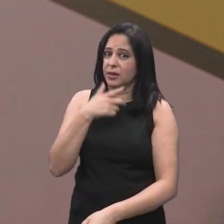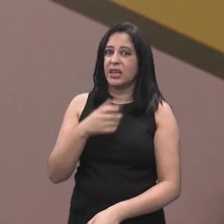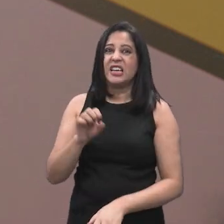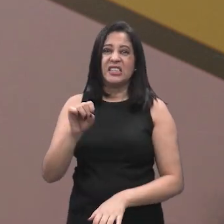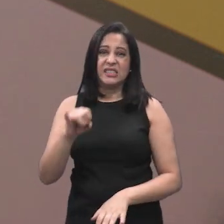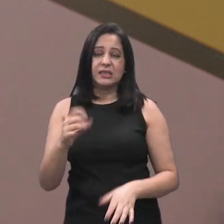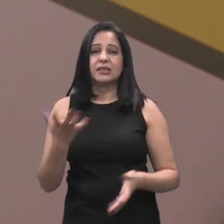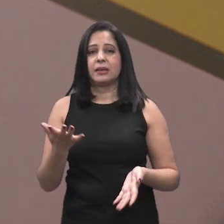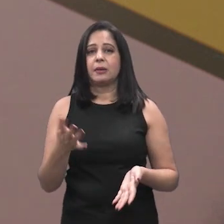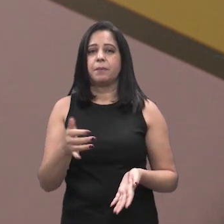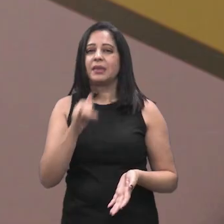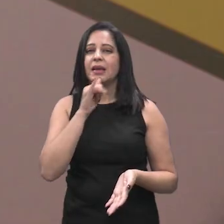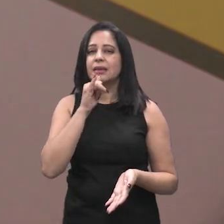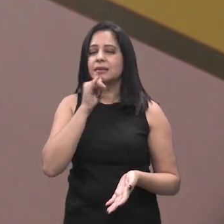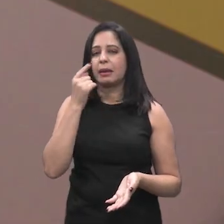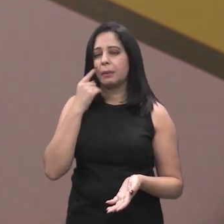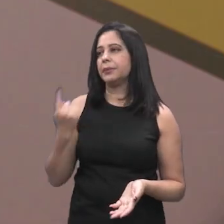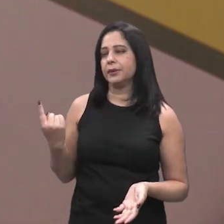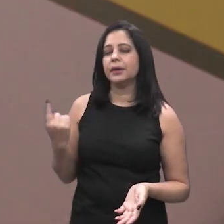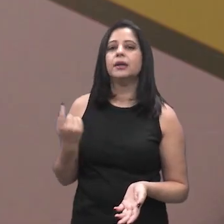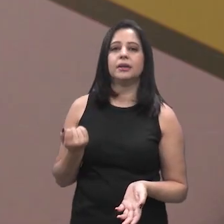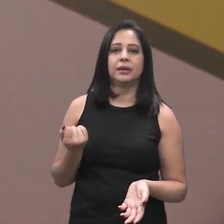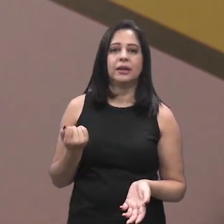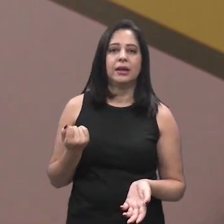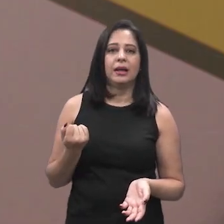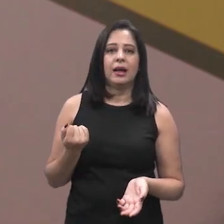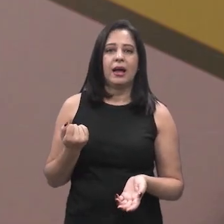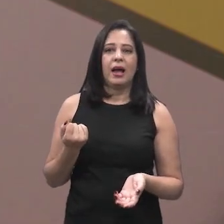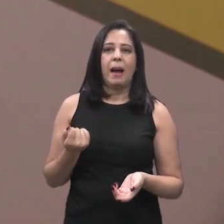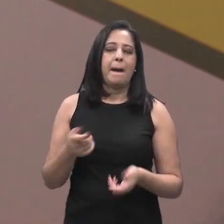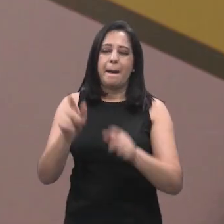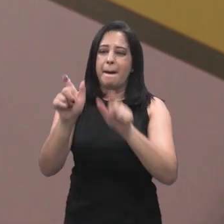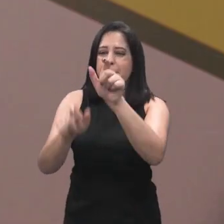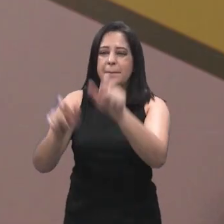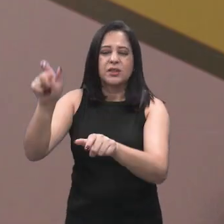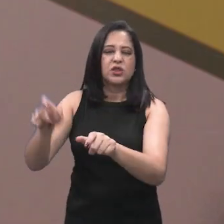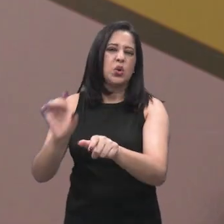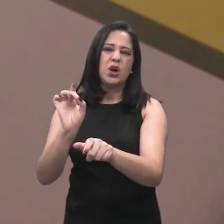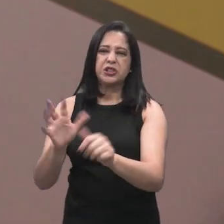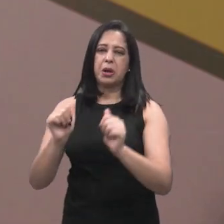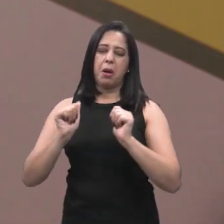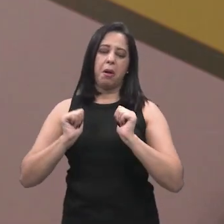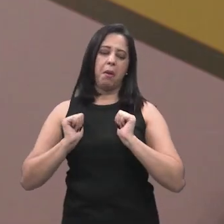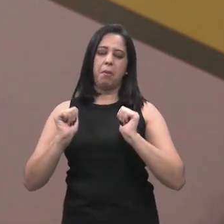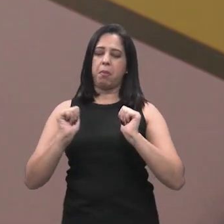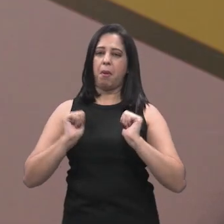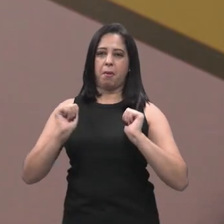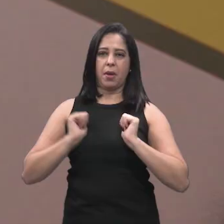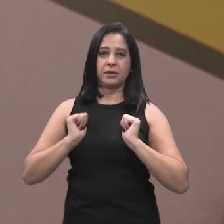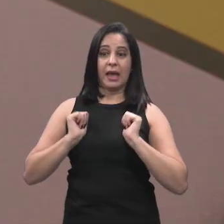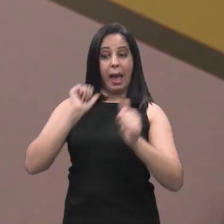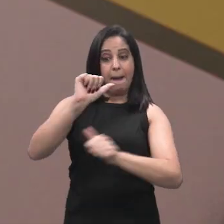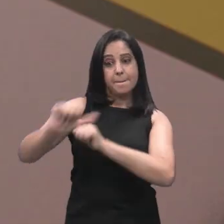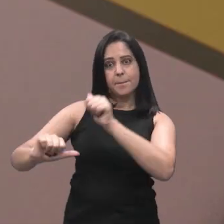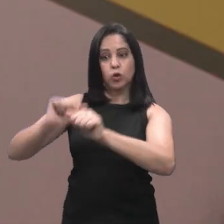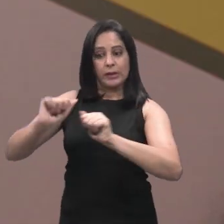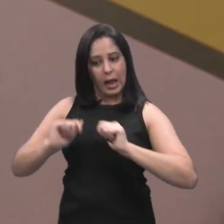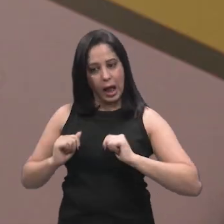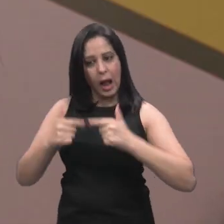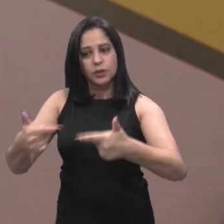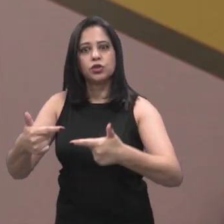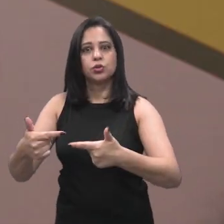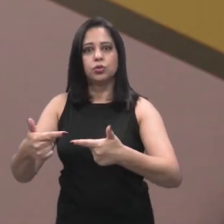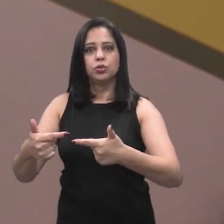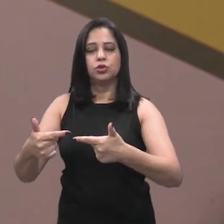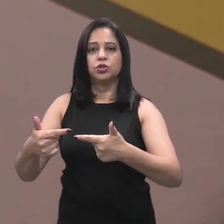com um problema de má alimentação, sedentarismo, e elas mudarem esse ponto, pode ser que a pressão arterial dela, a hipertensão